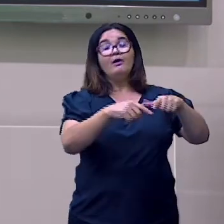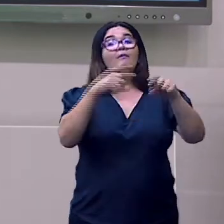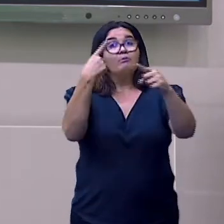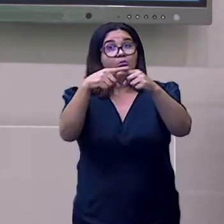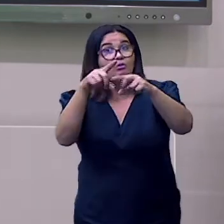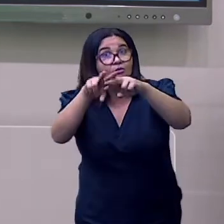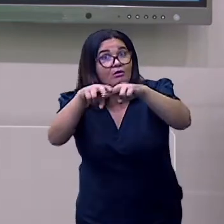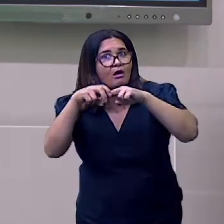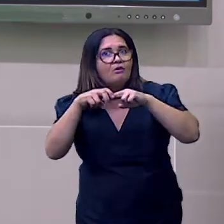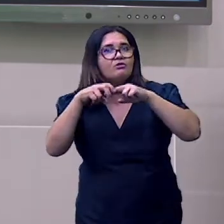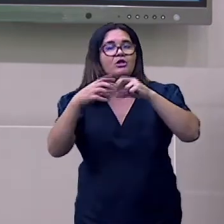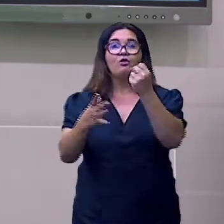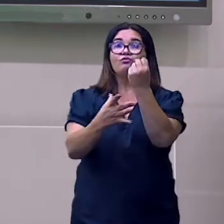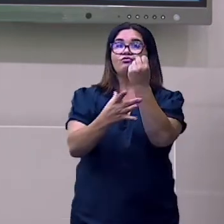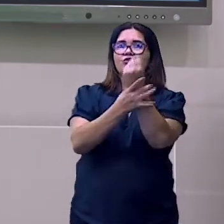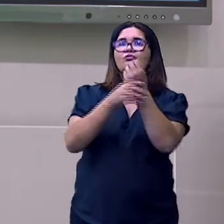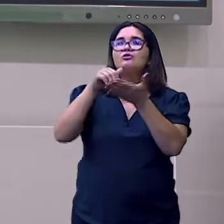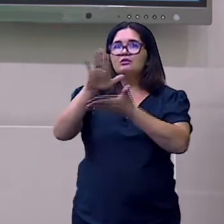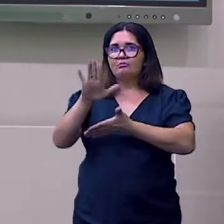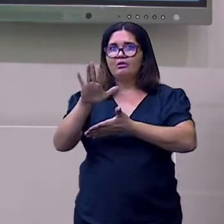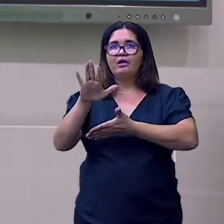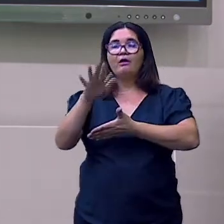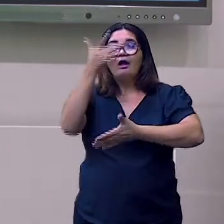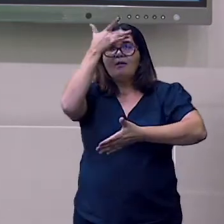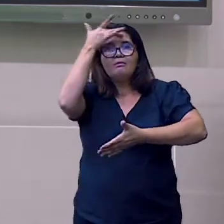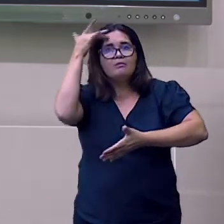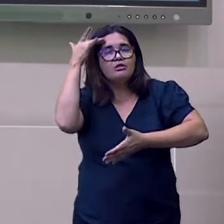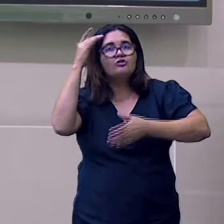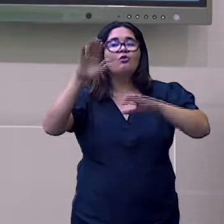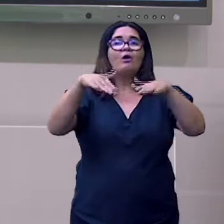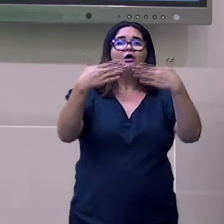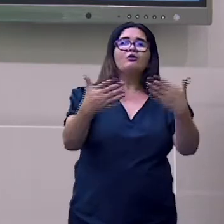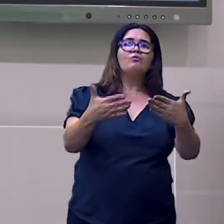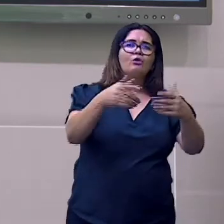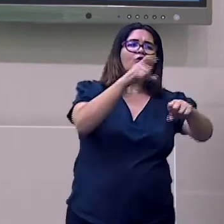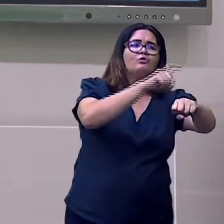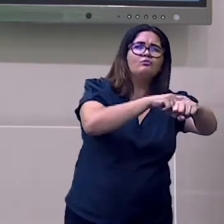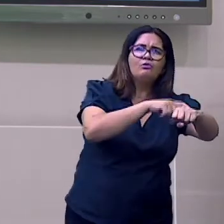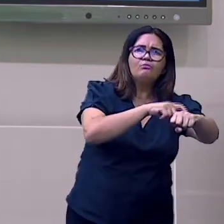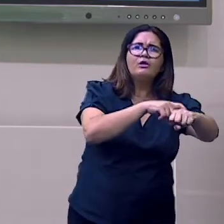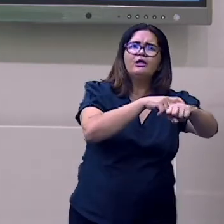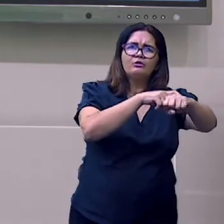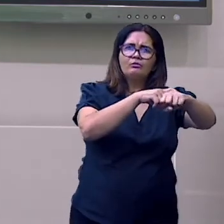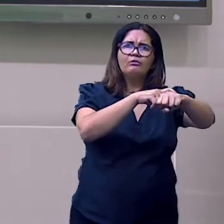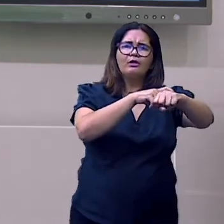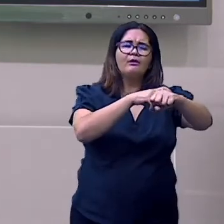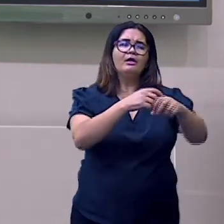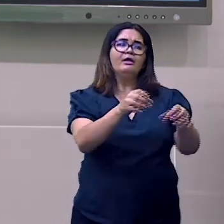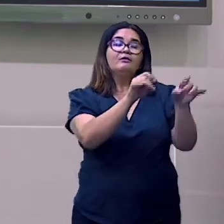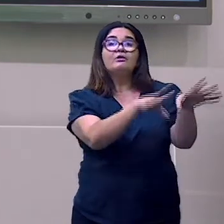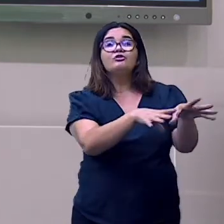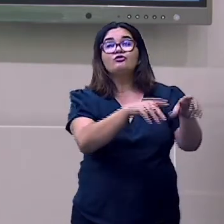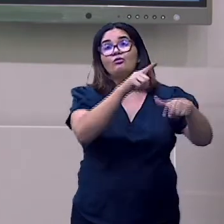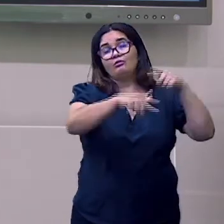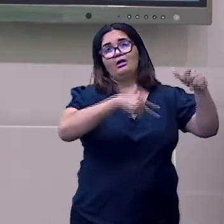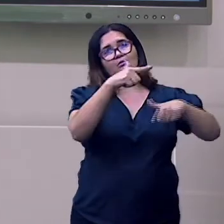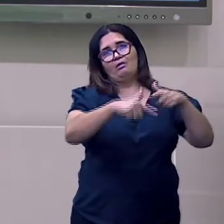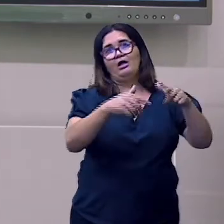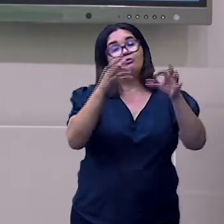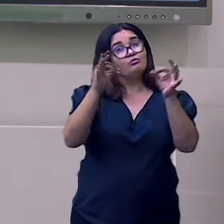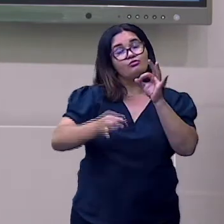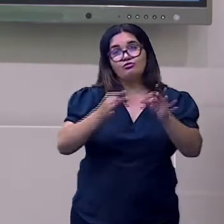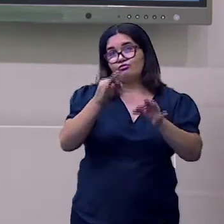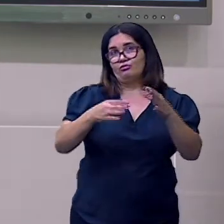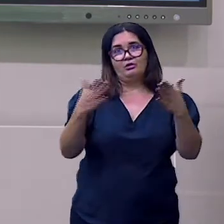demissão, saiba que você não terá acesso ao seguro-desemprego. Então, quem pede